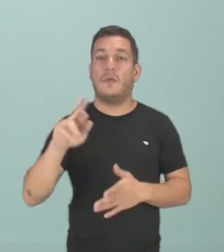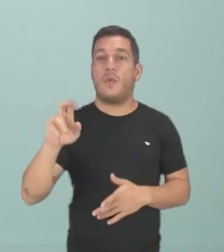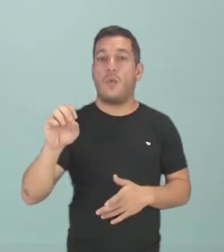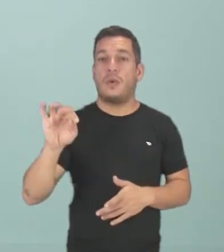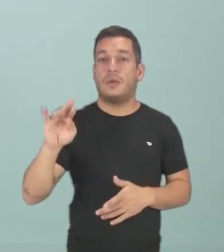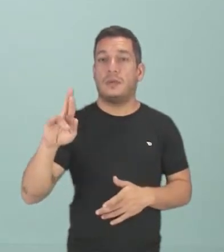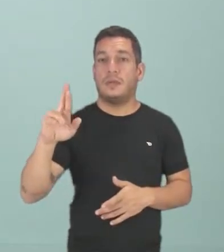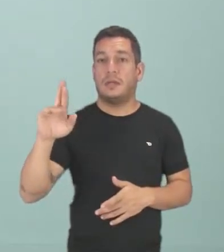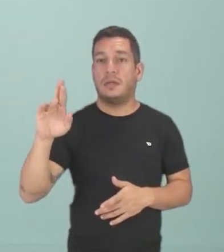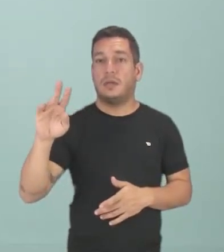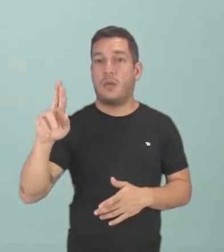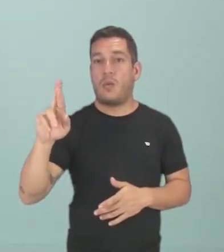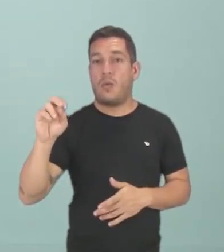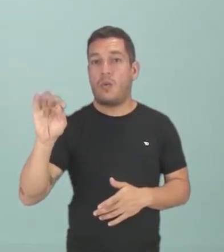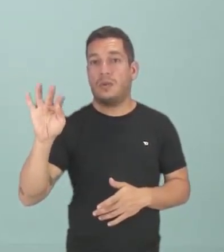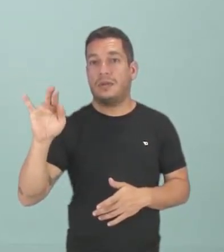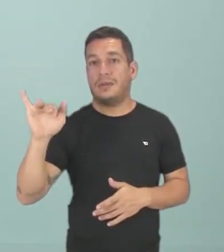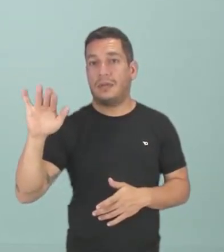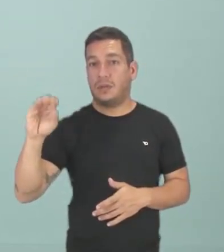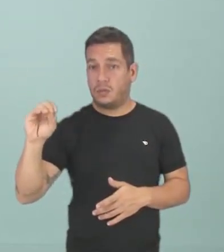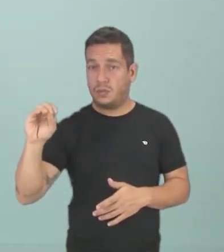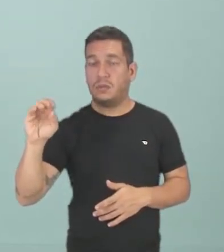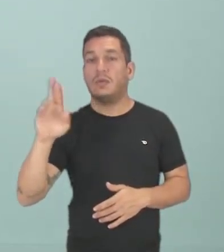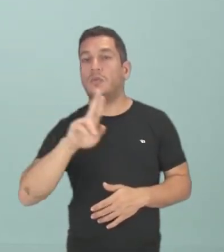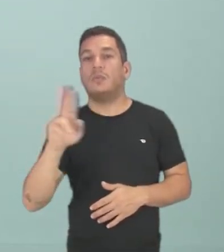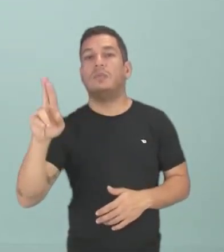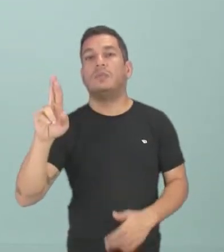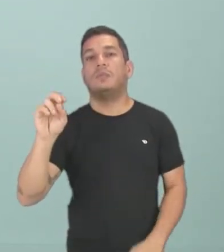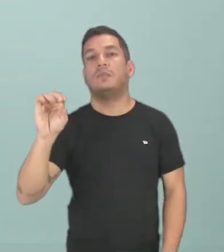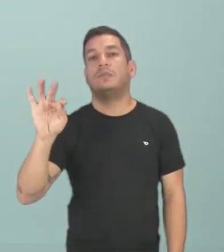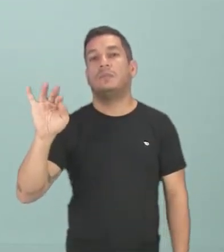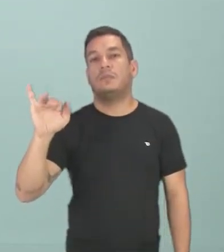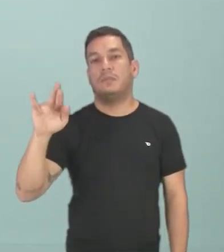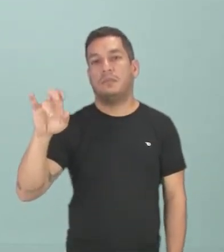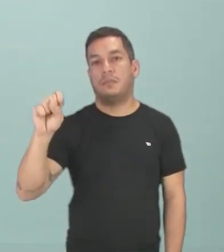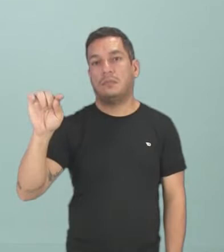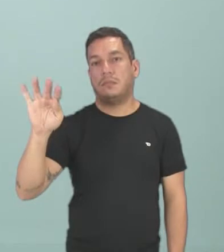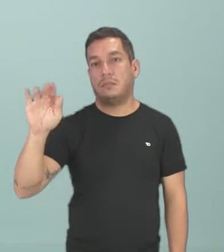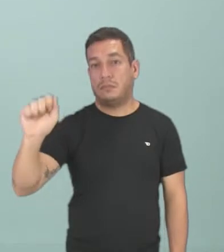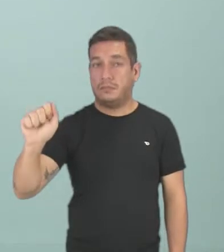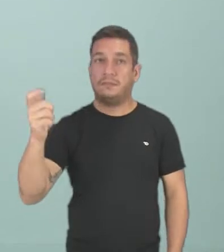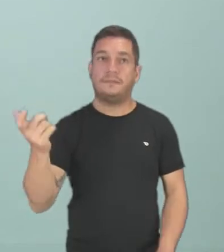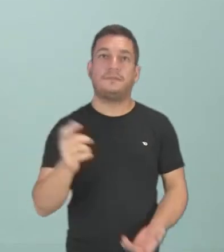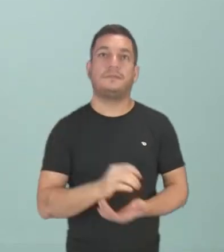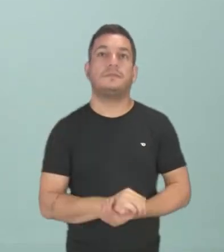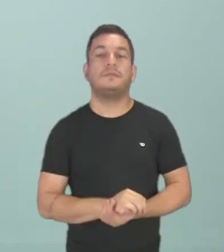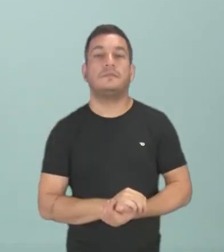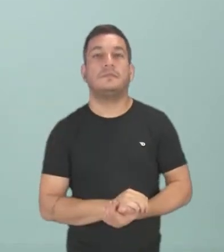Roteirista. Quem escreve um artigo de opinião? Articulista. Ok?